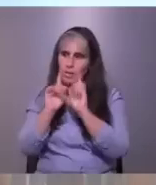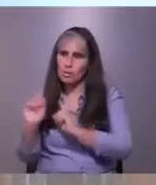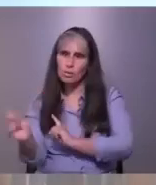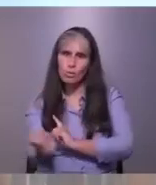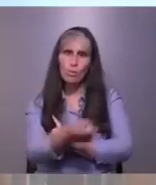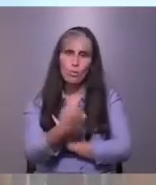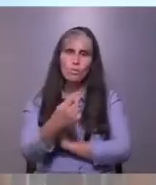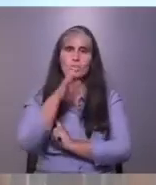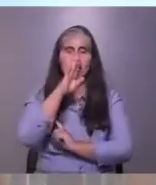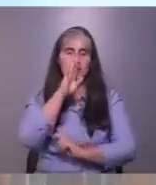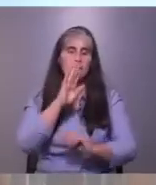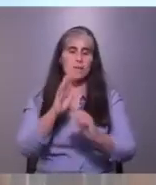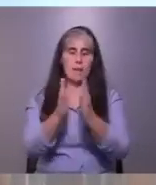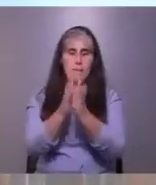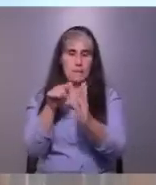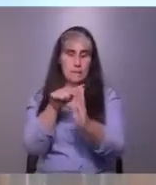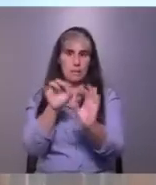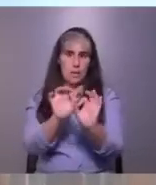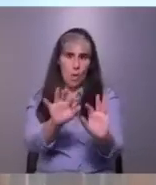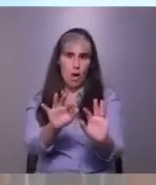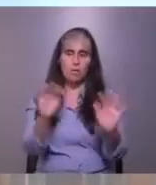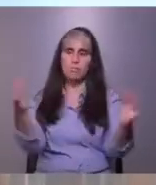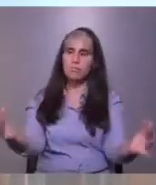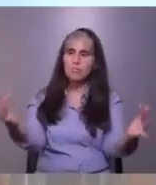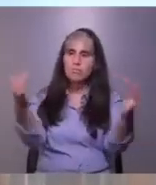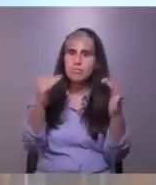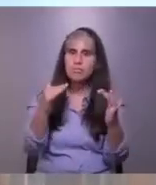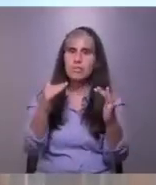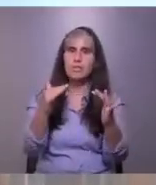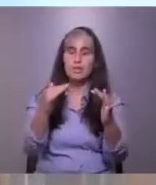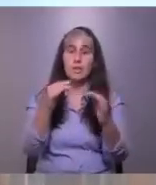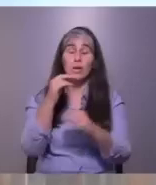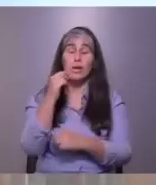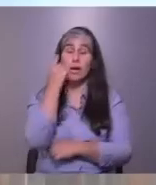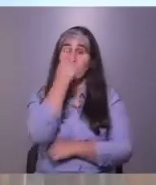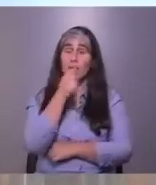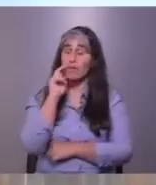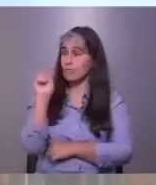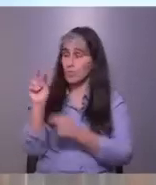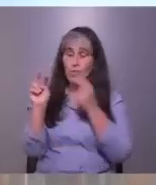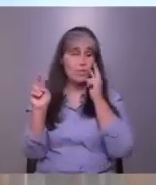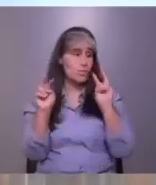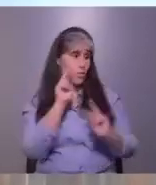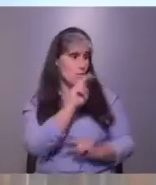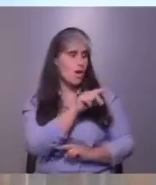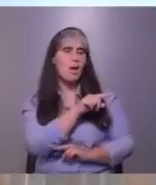Eucaristia é reunirmos-nos e é vermos no rosto daqueles que estão ao nosso lado a presença de Jesus